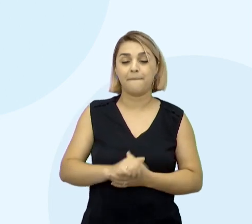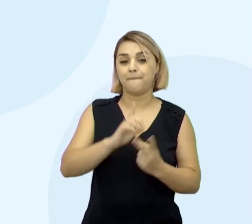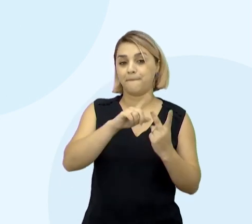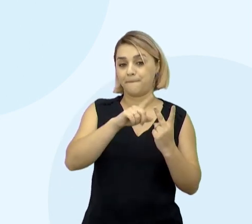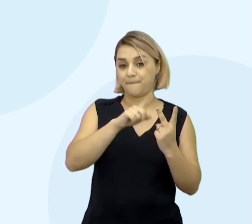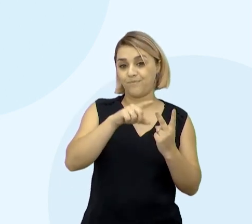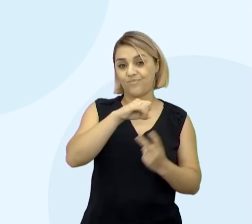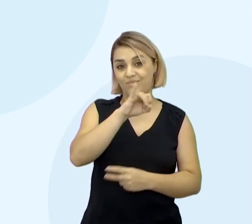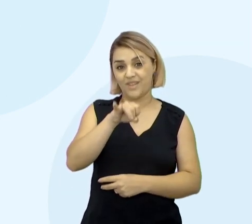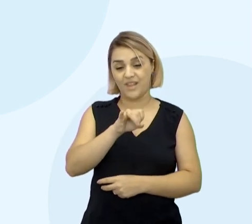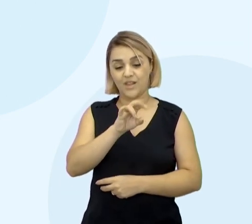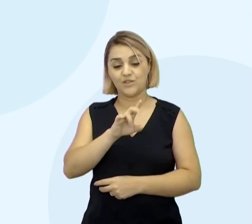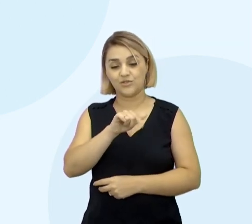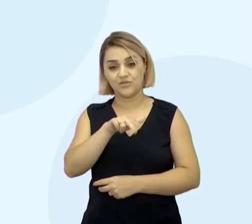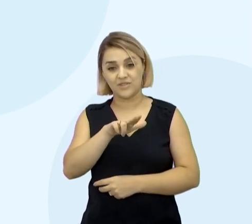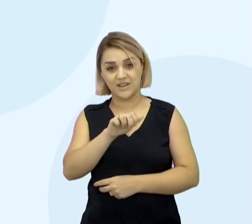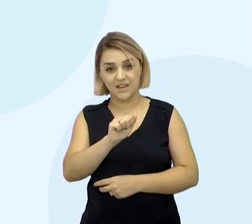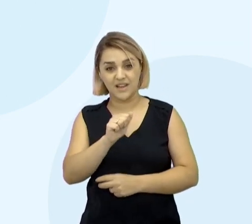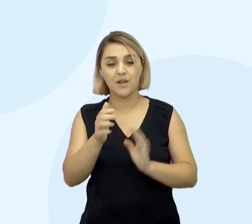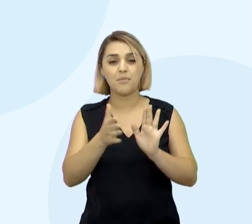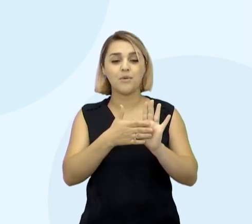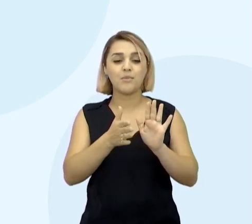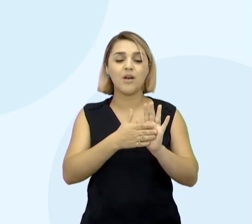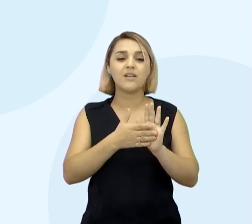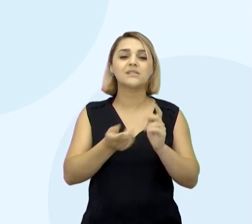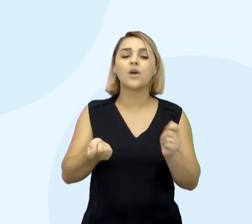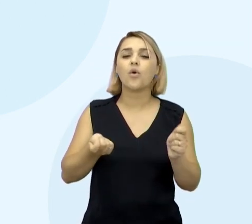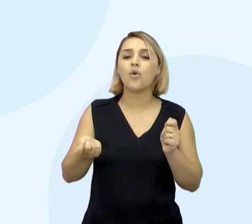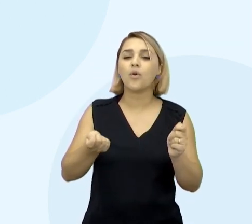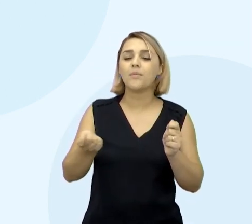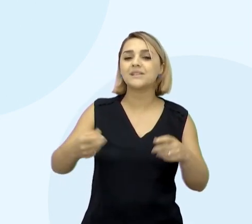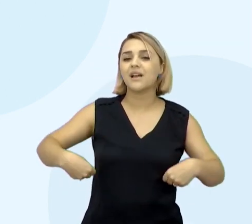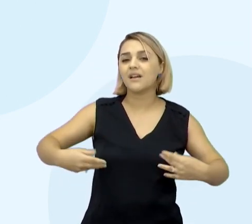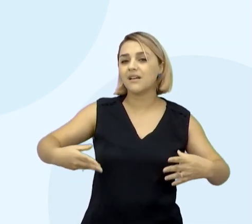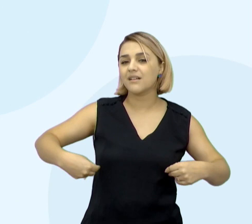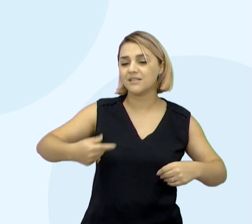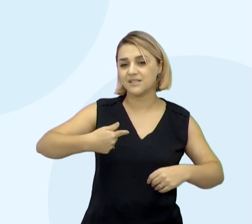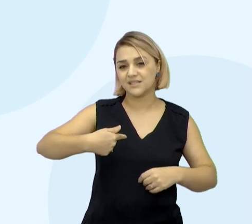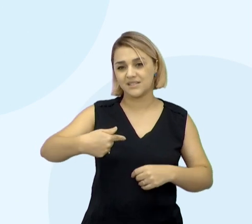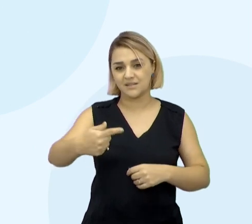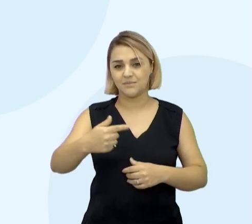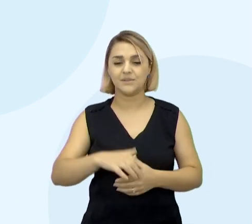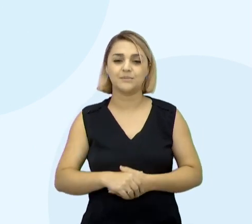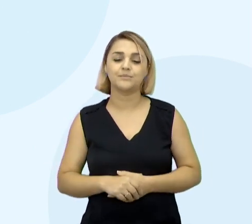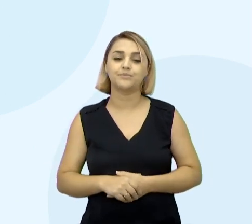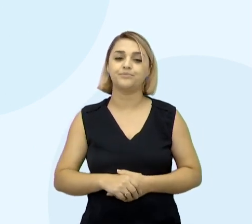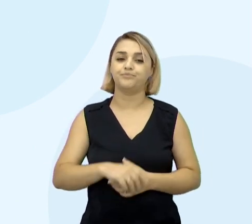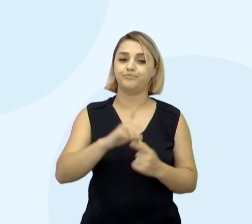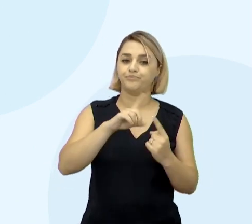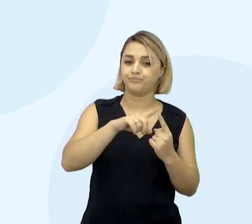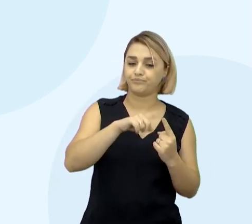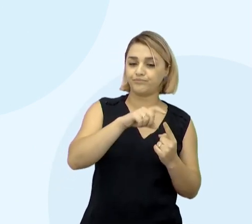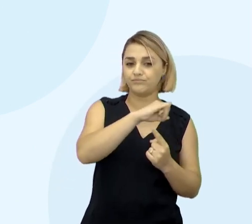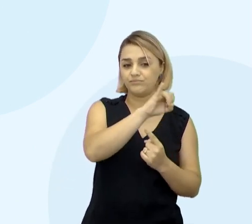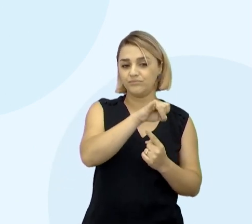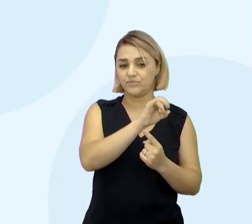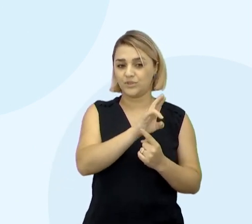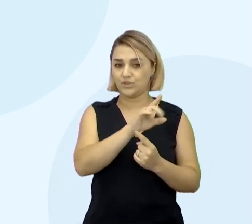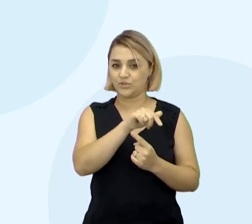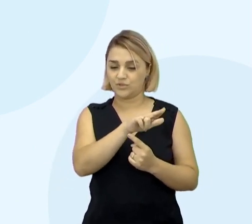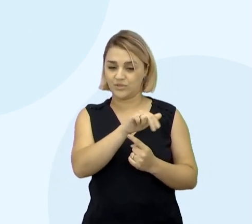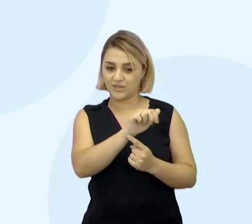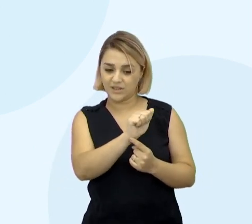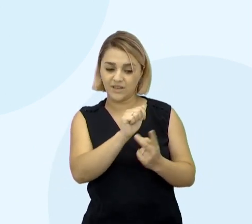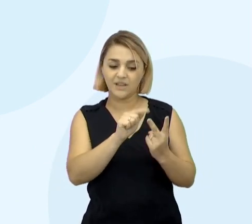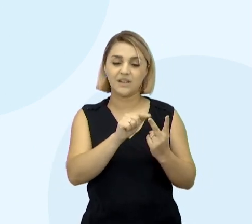na semana. E aí a Juliana fez aí, ó, Juliana e Carlos, o que ela gasta, o que ele gasta. Ela compra lanche